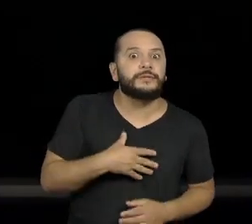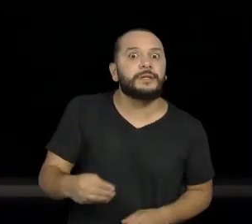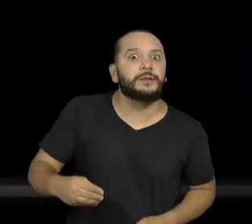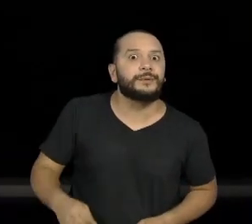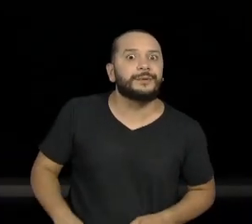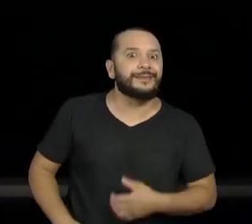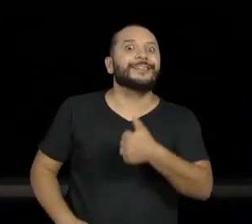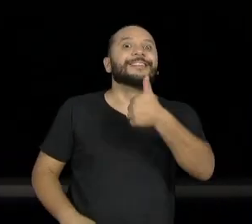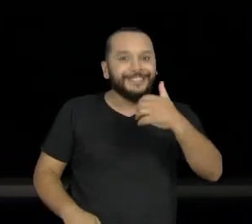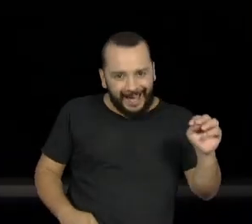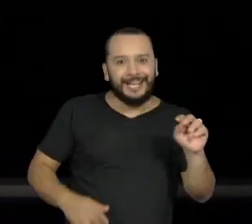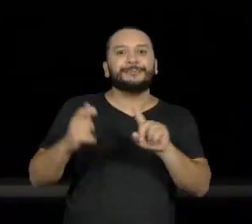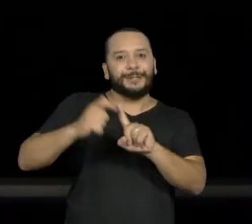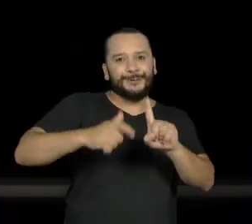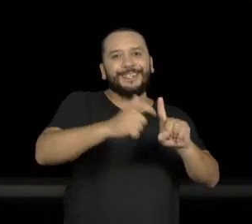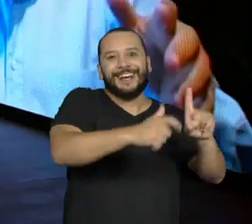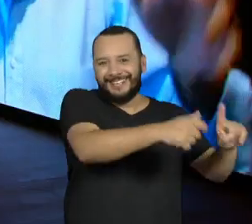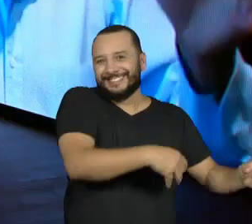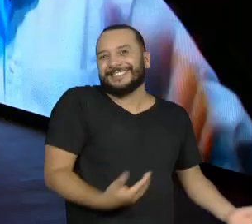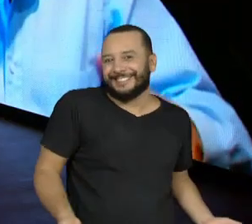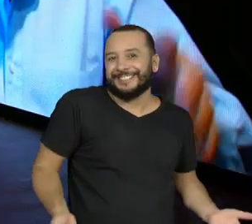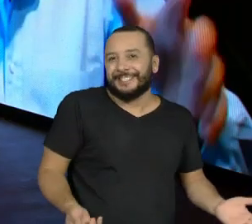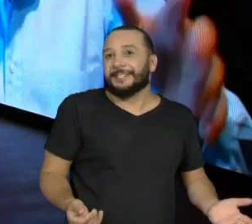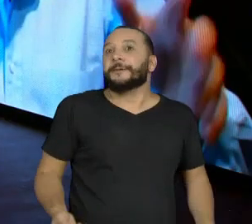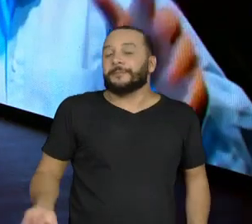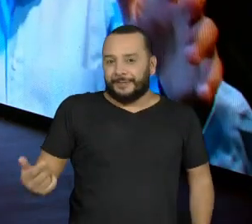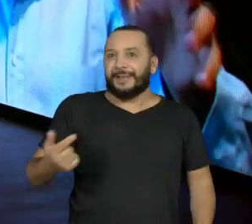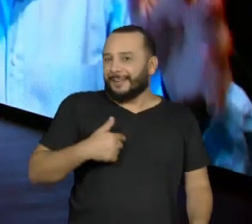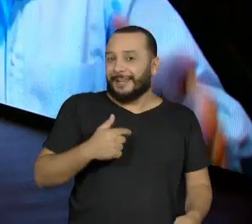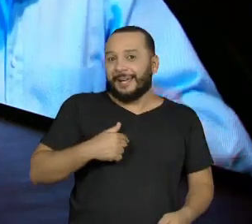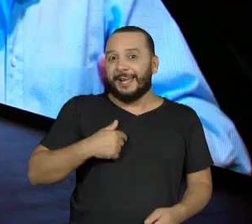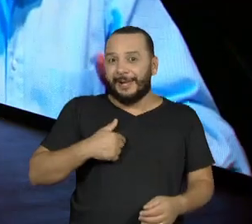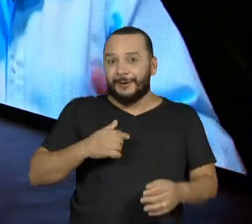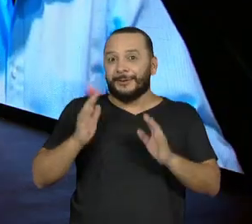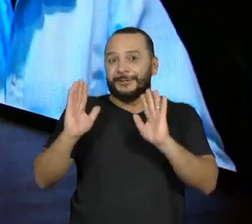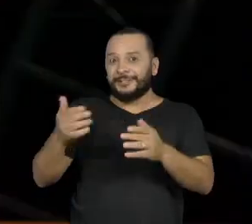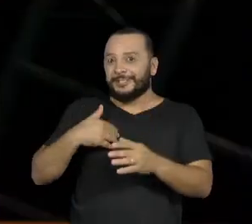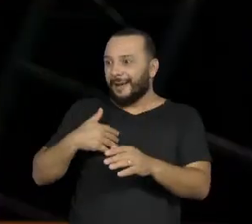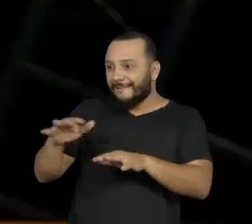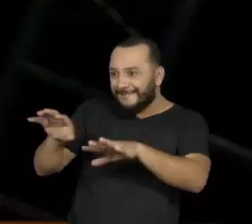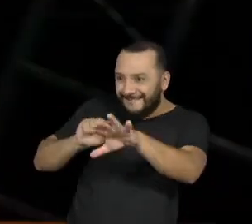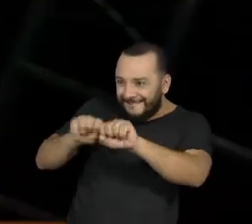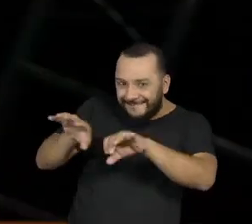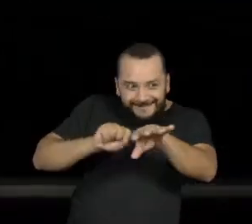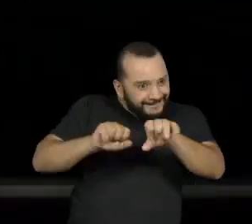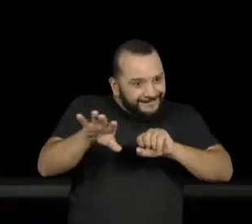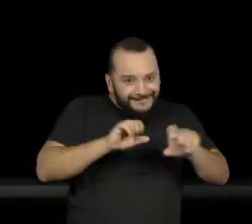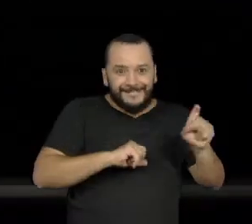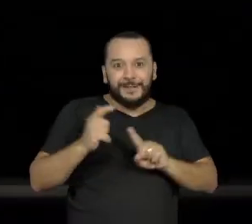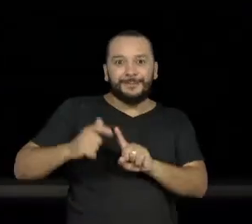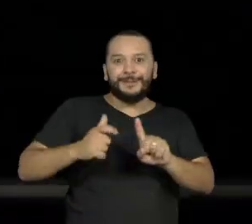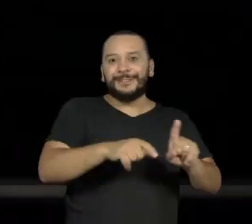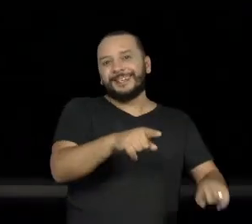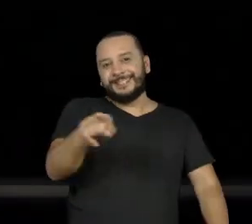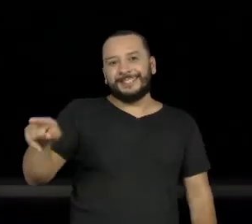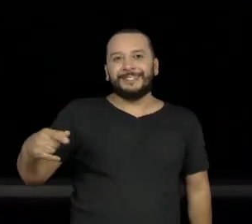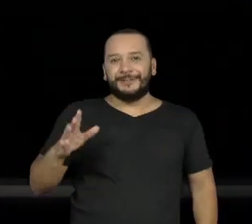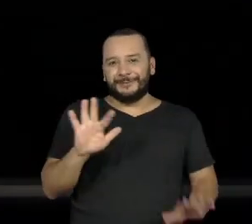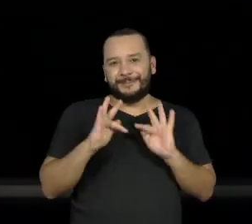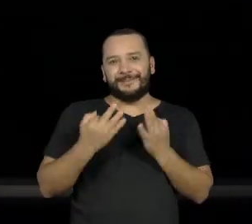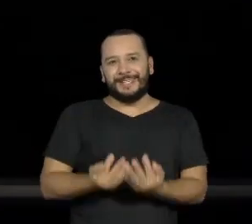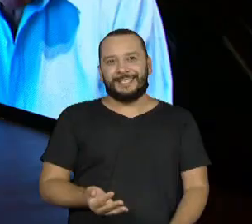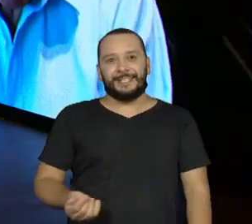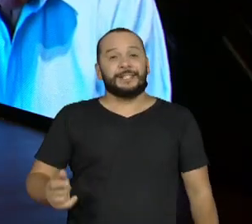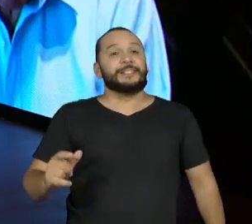personagens. Beleza! Eu sou produtor de personagens também, em carne e osso. E olha só, 2